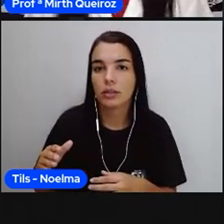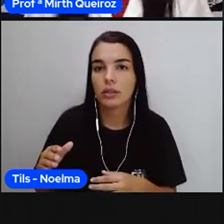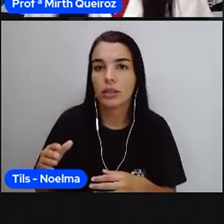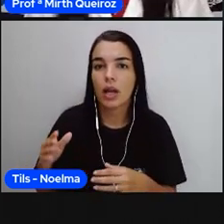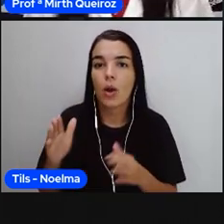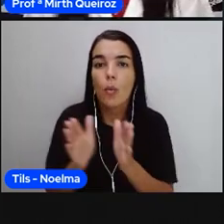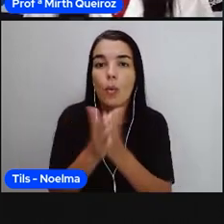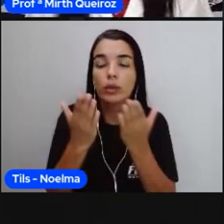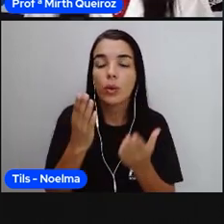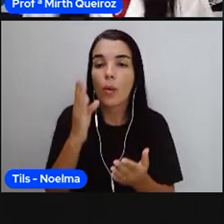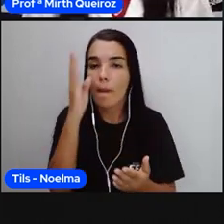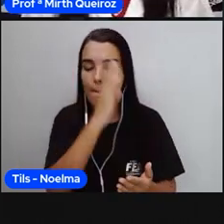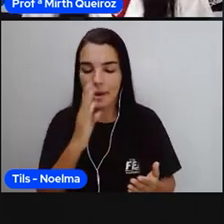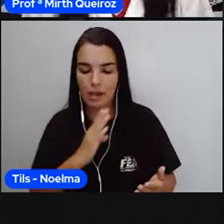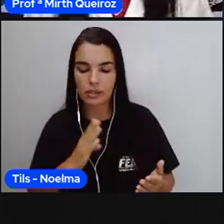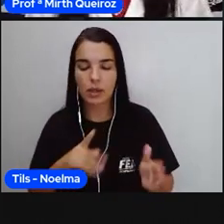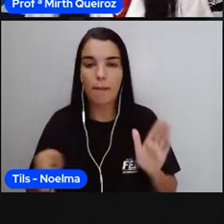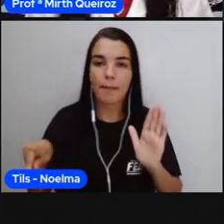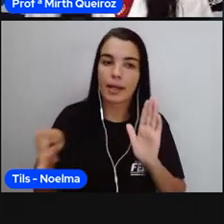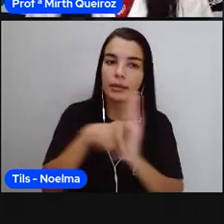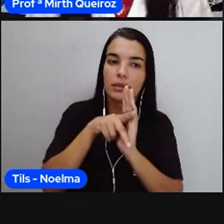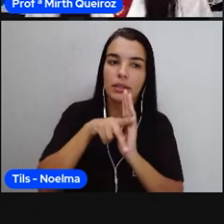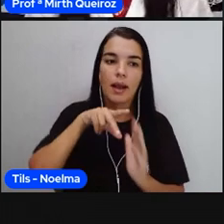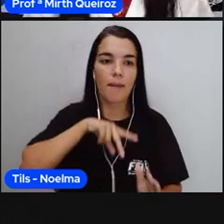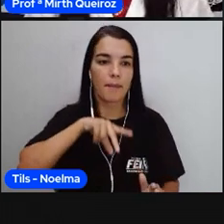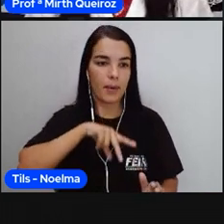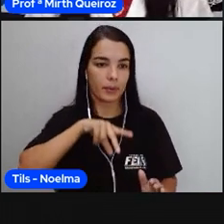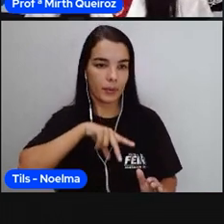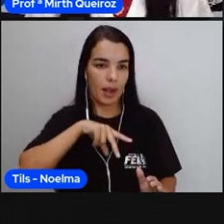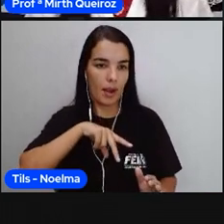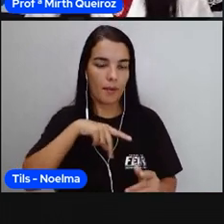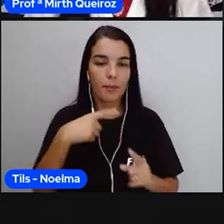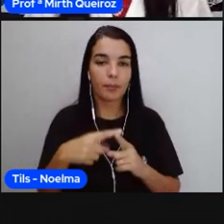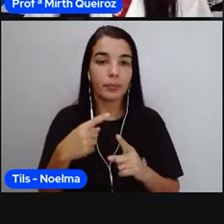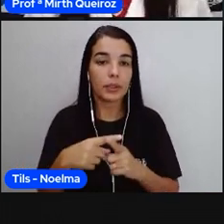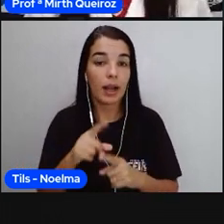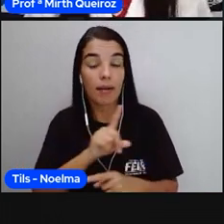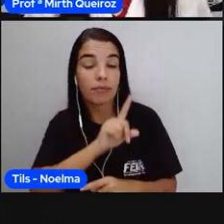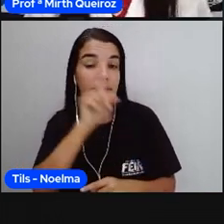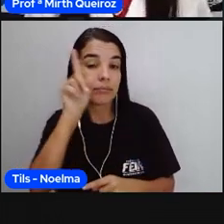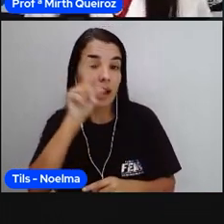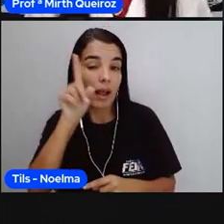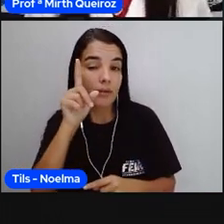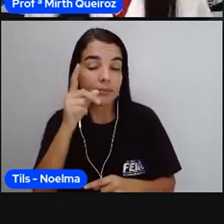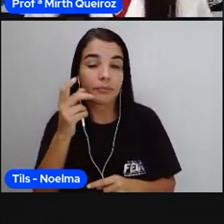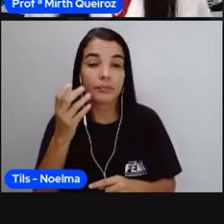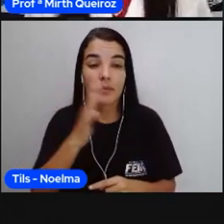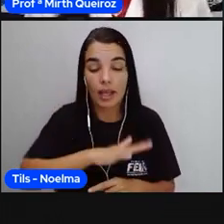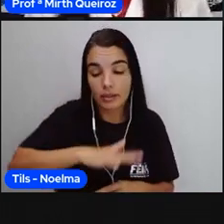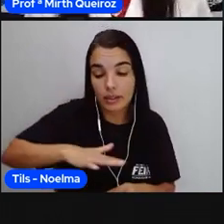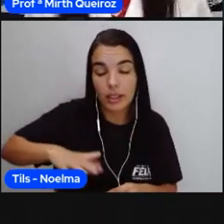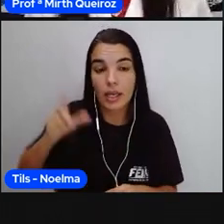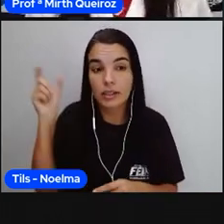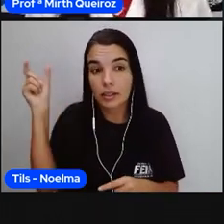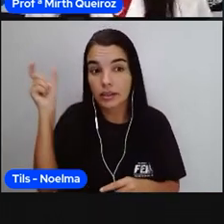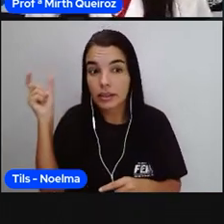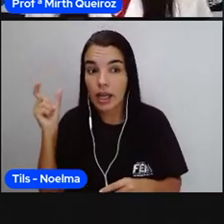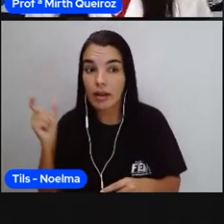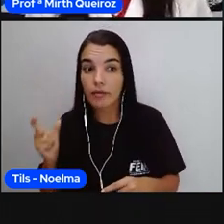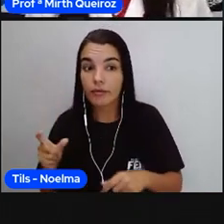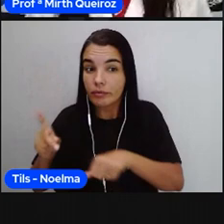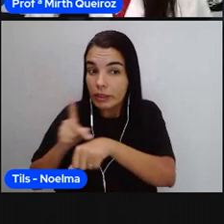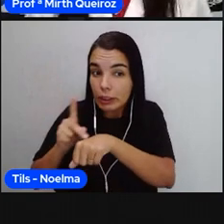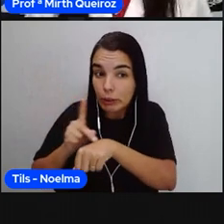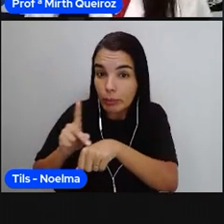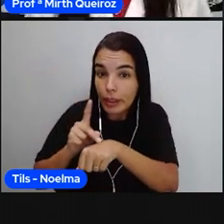colonial também nós tivemos lá as crianças negras, né? Que eram escravizadas, que eram escravos, filhos de